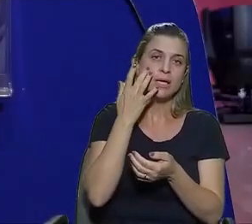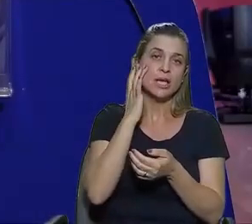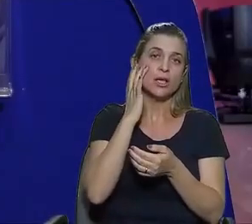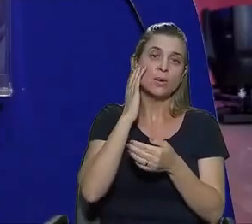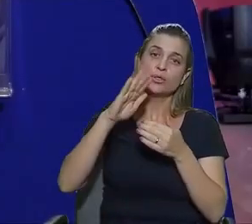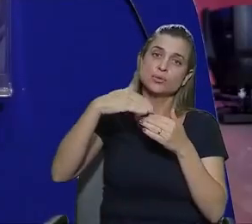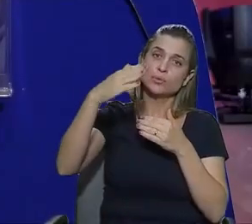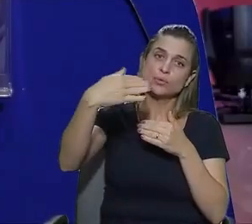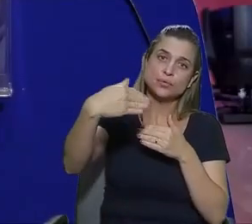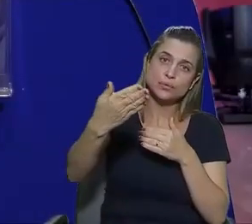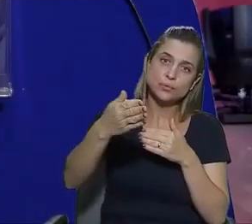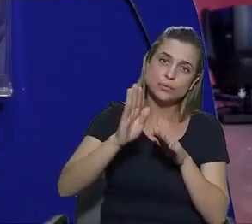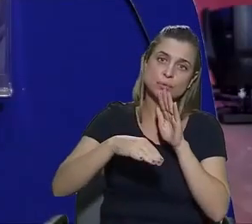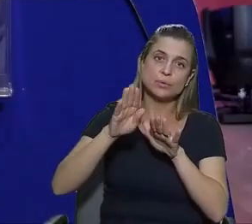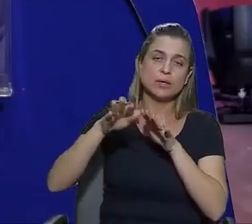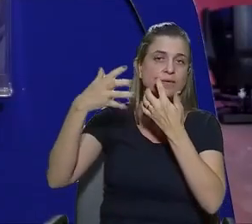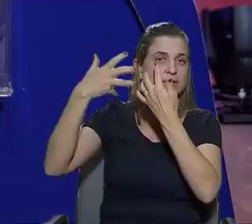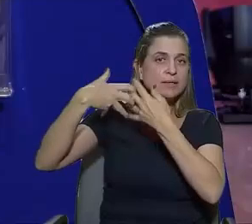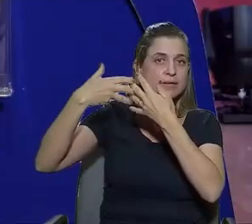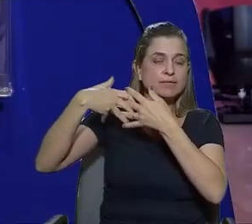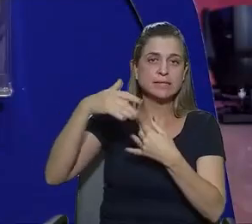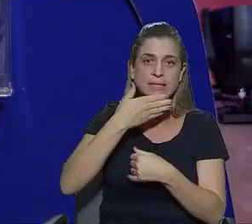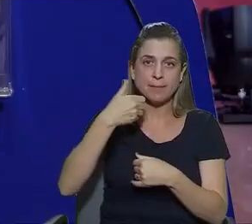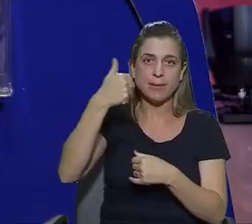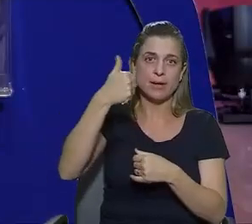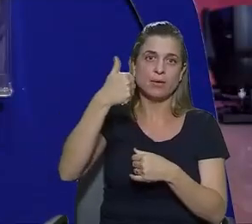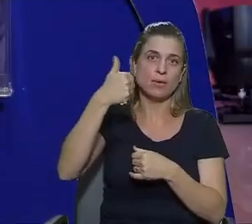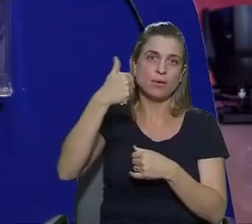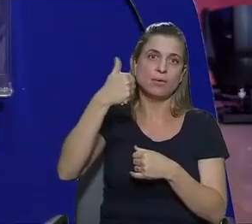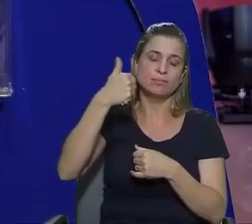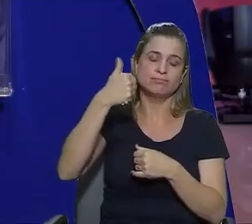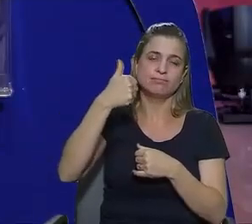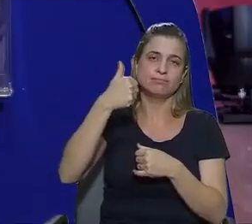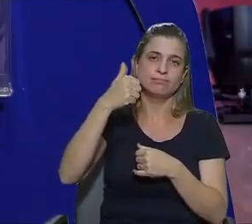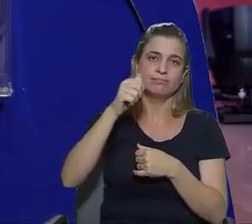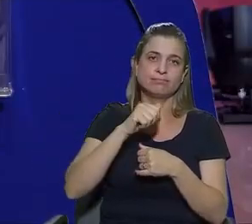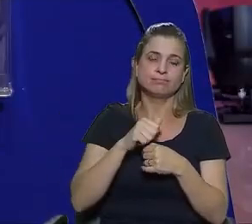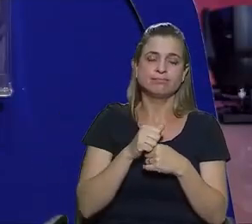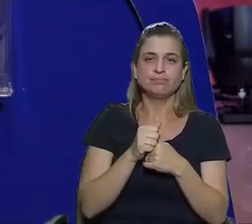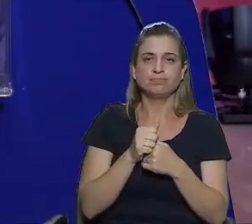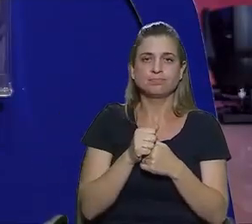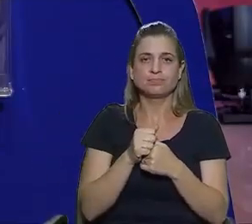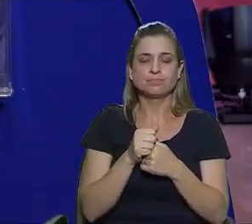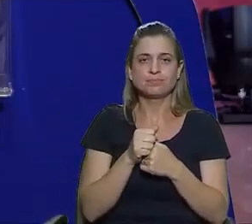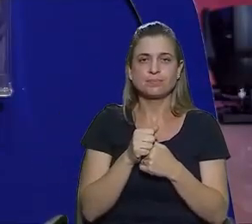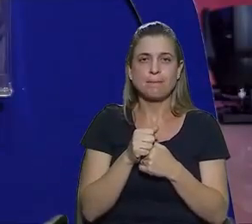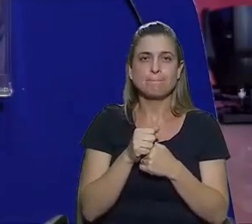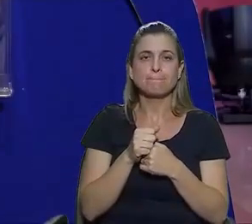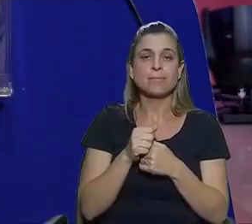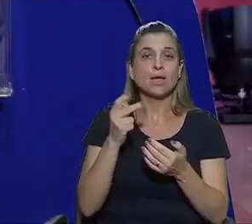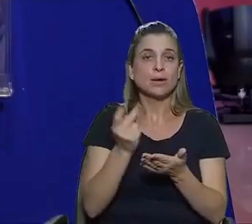vai refletir um pouco melhor, né, sobre esse desacordo com o mundo através da leitura. Eu acho que foi o que